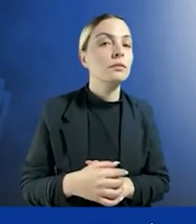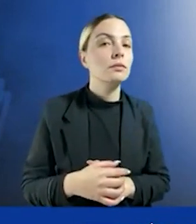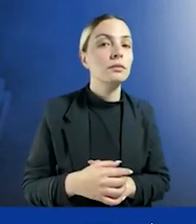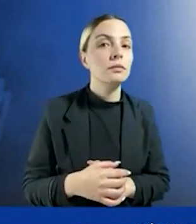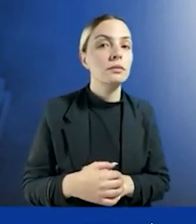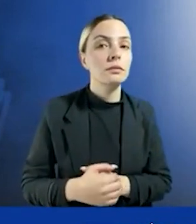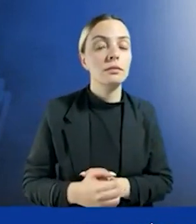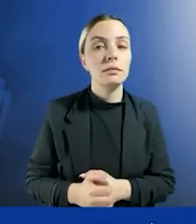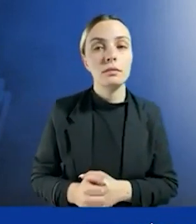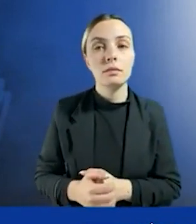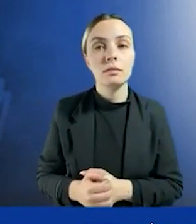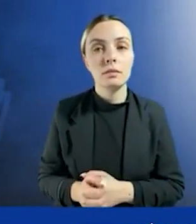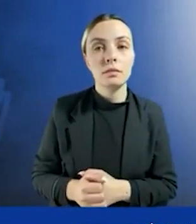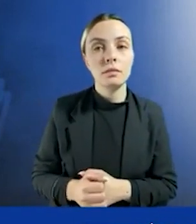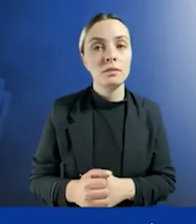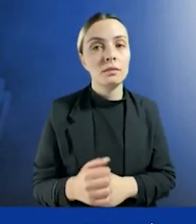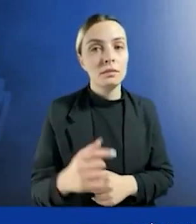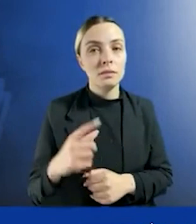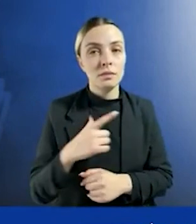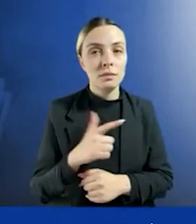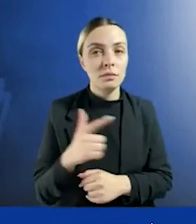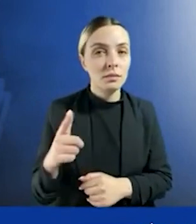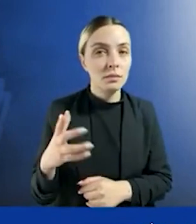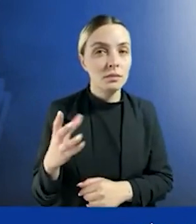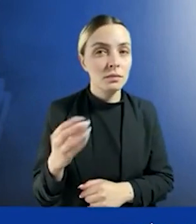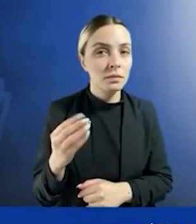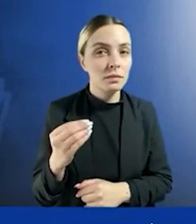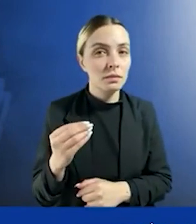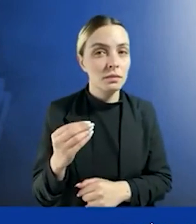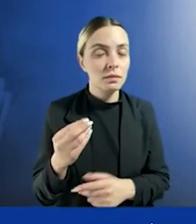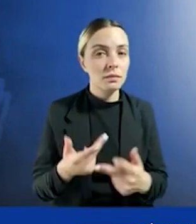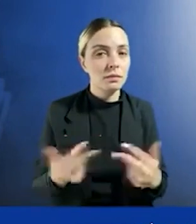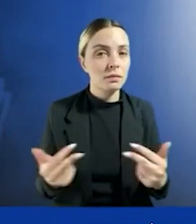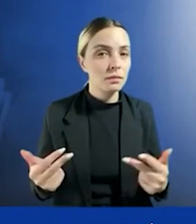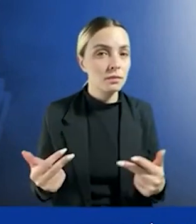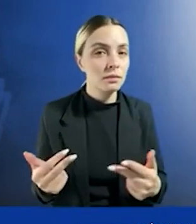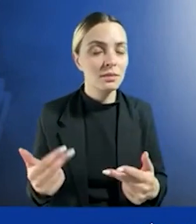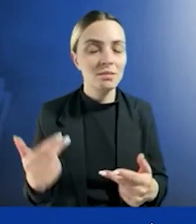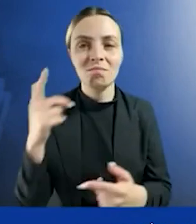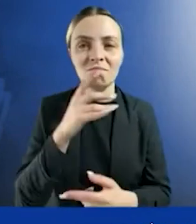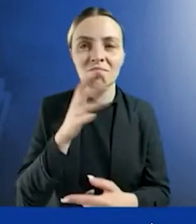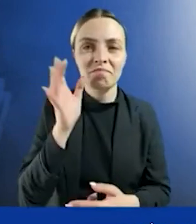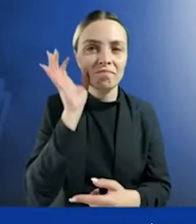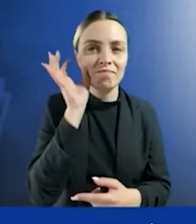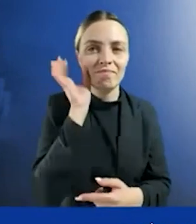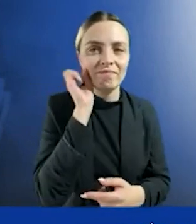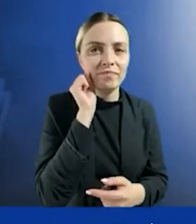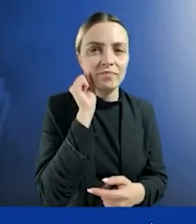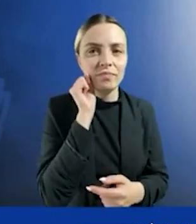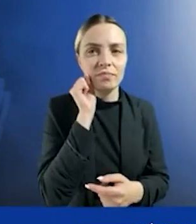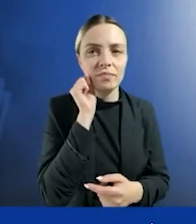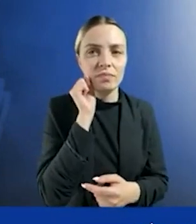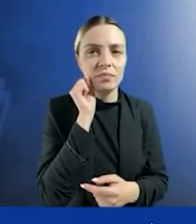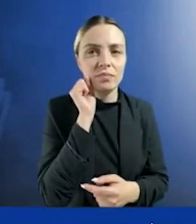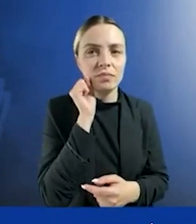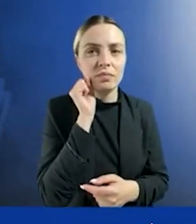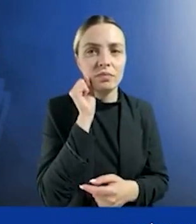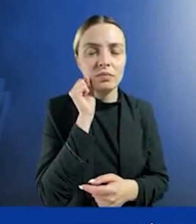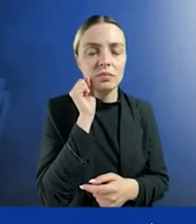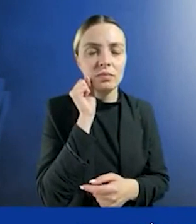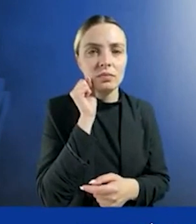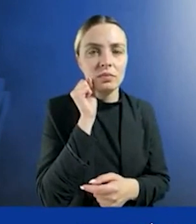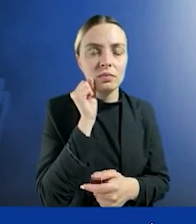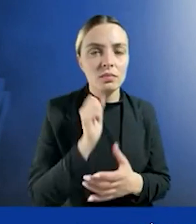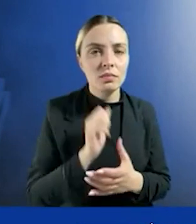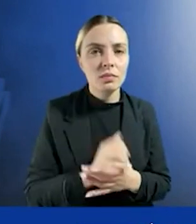não tinha muita produção e agora é um dos maiores centros agrícolas do mundo. Eu conheci 15 cientistas do Brasil